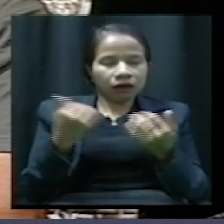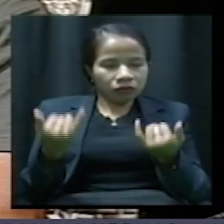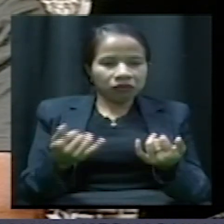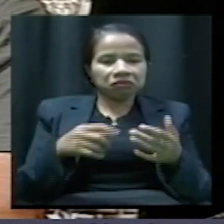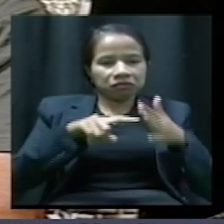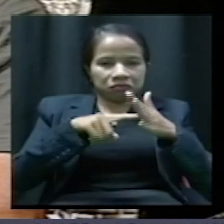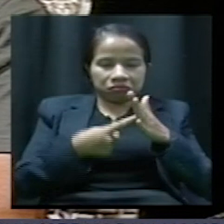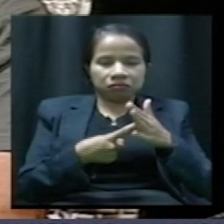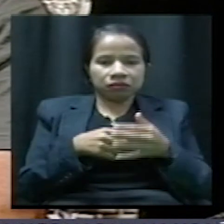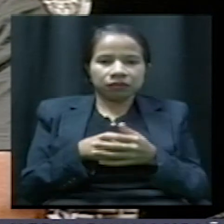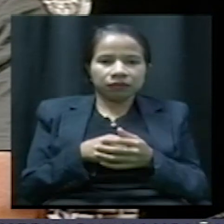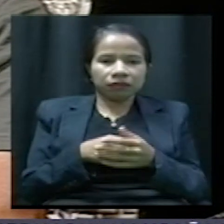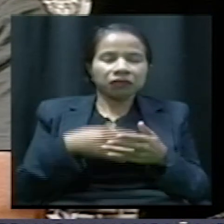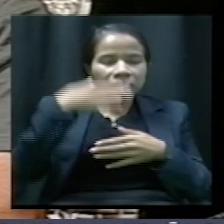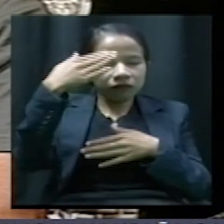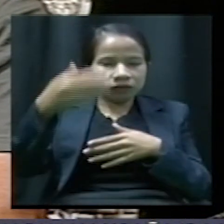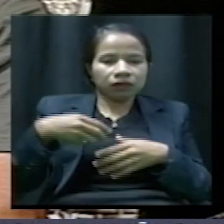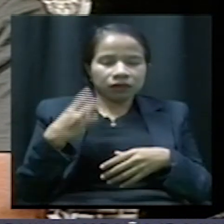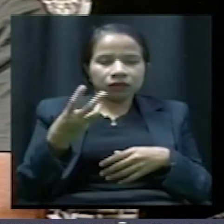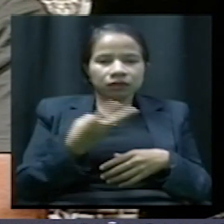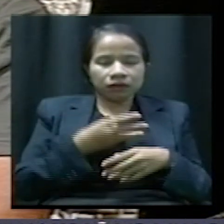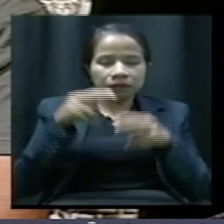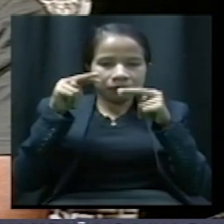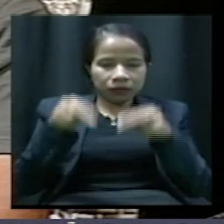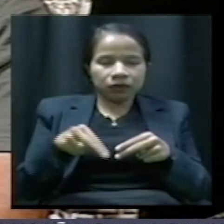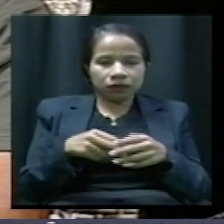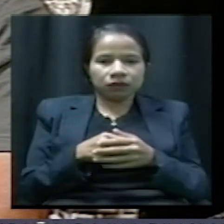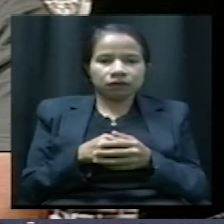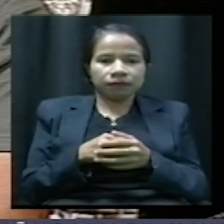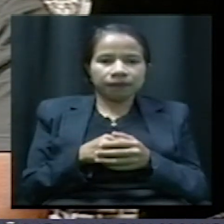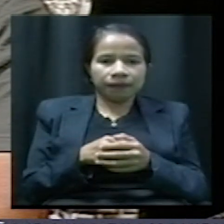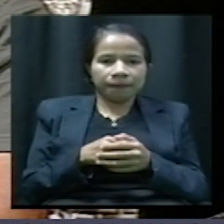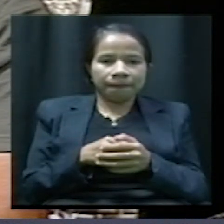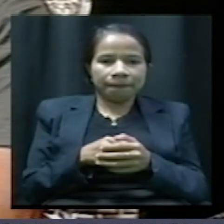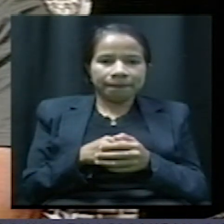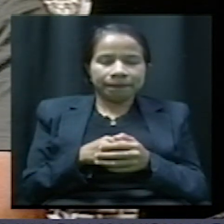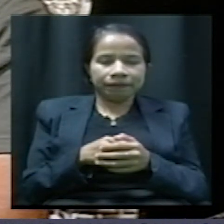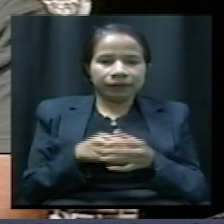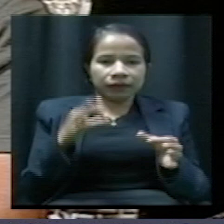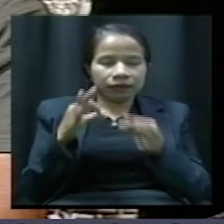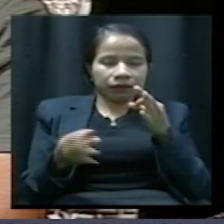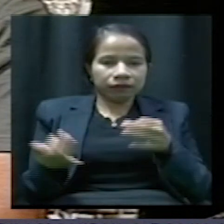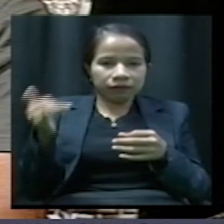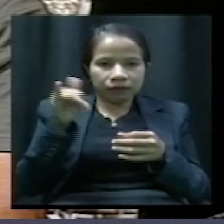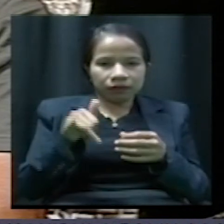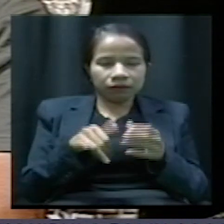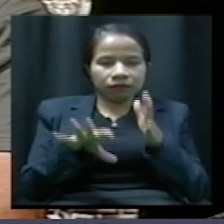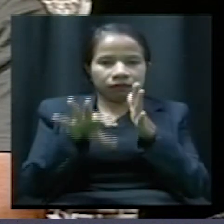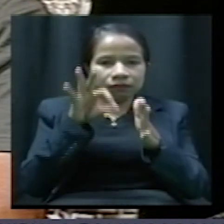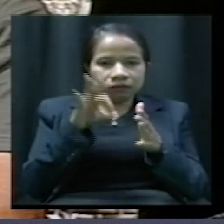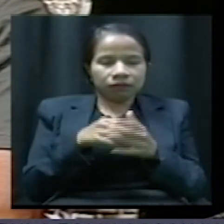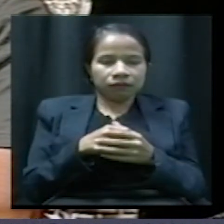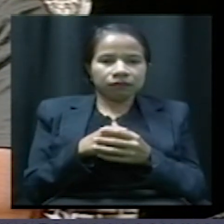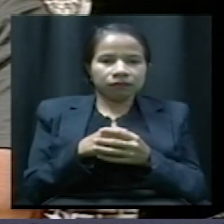balo rahuda da agora, e o mais se te precisa completo tan, né? Quando sira no be